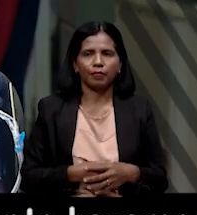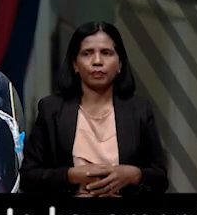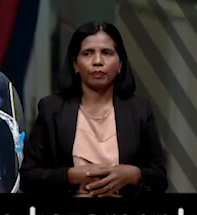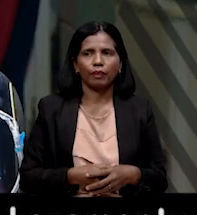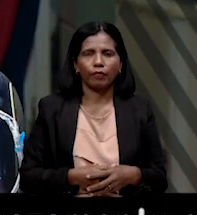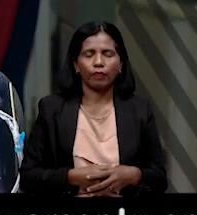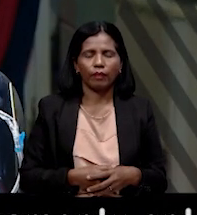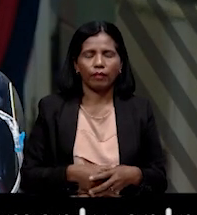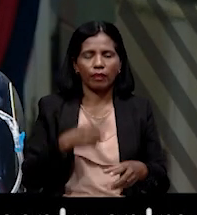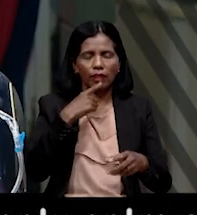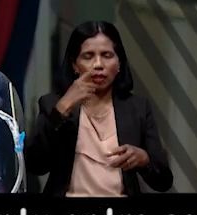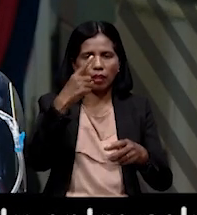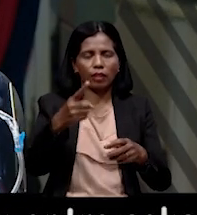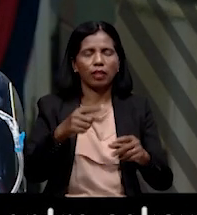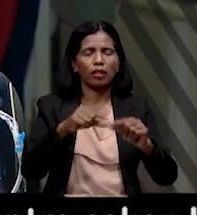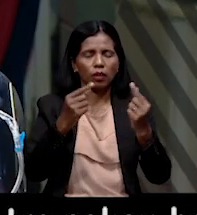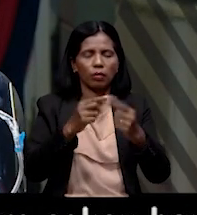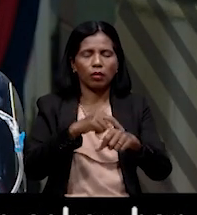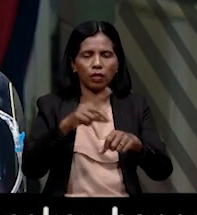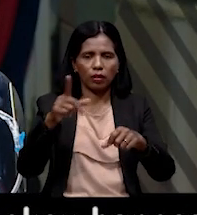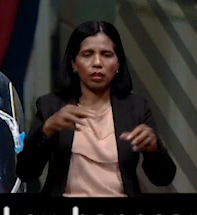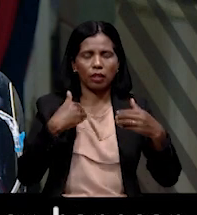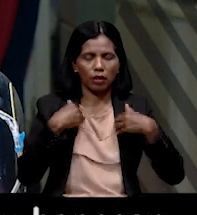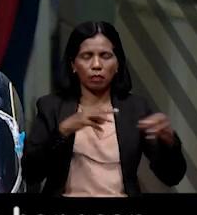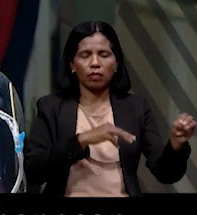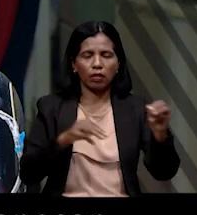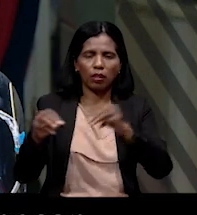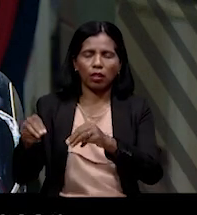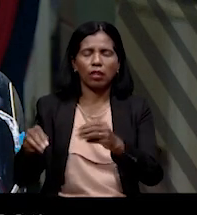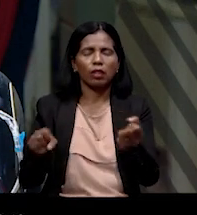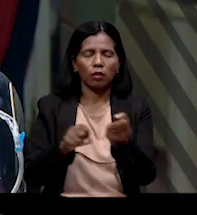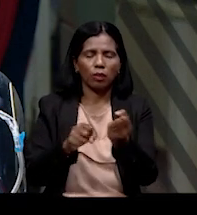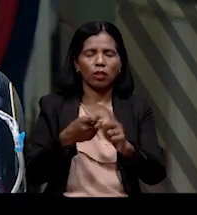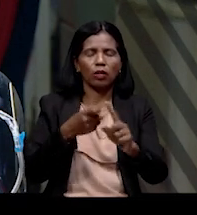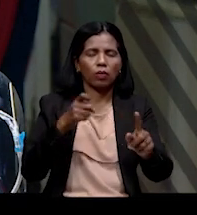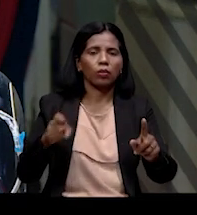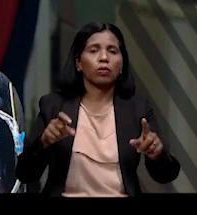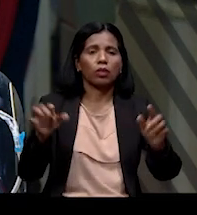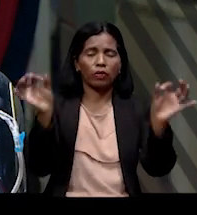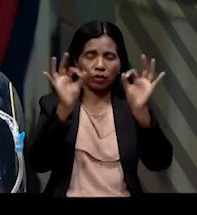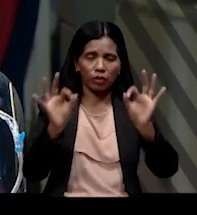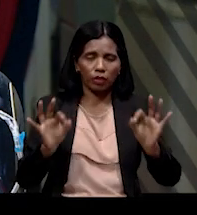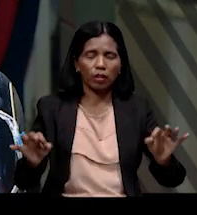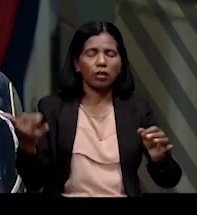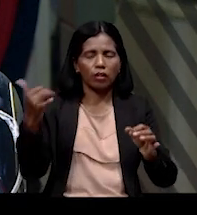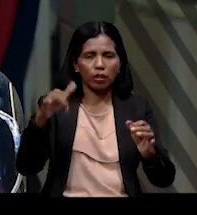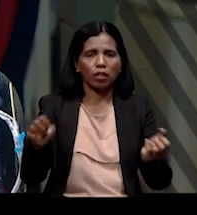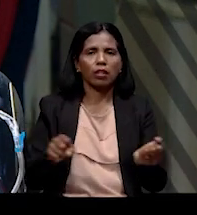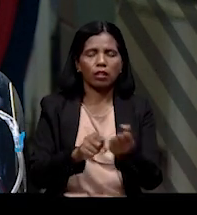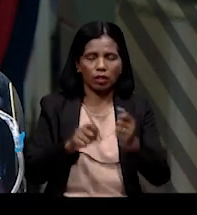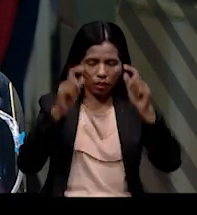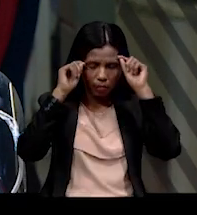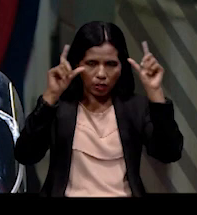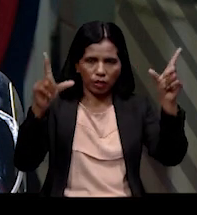Calvário considera a equipa nacional em mudança, também a contribuição no ciclo Bucira, na B compete a Liga Futebol Timor-Leste.